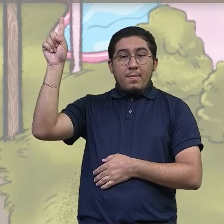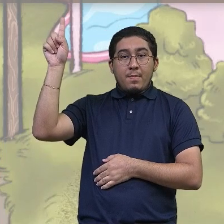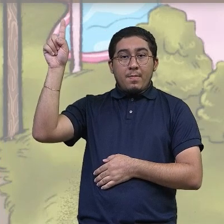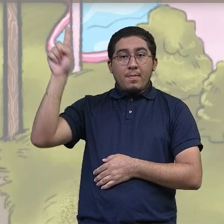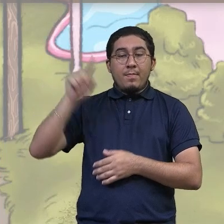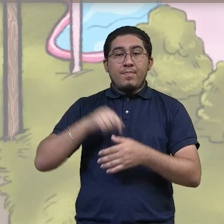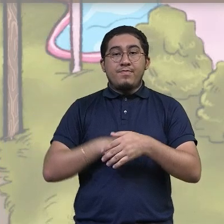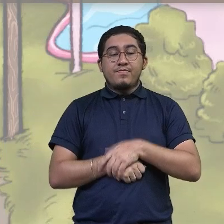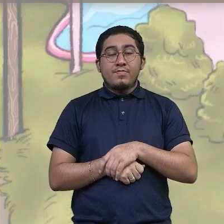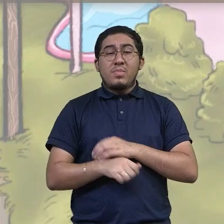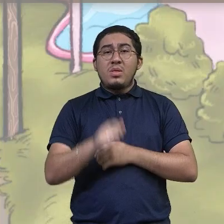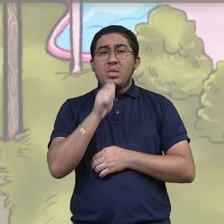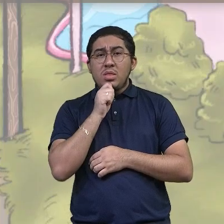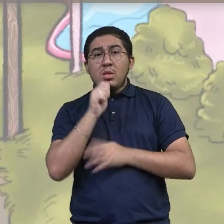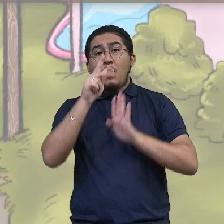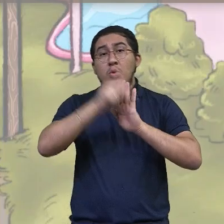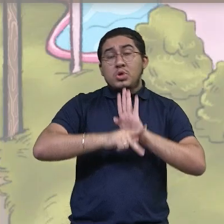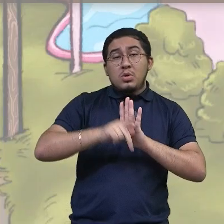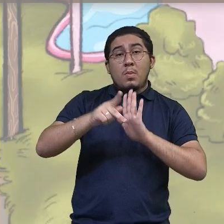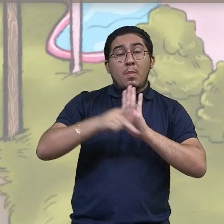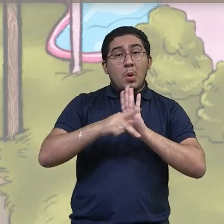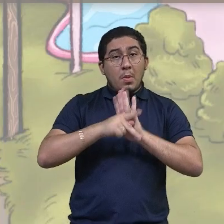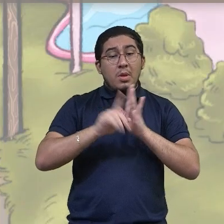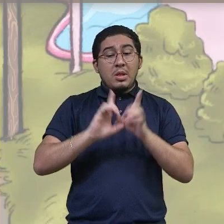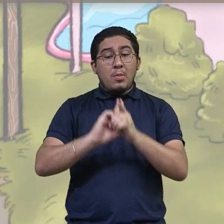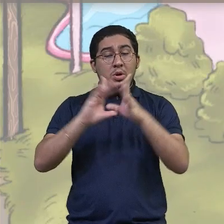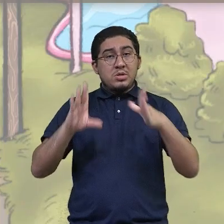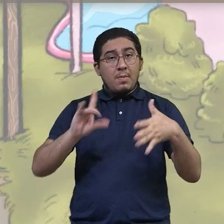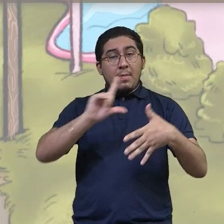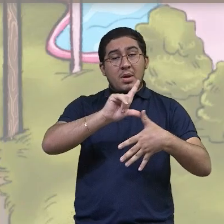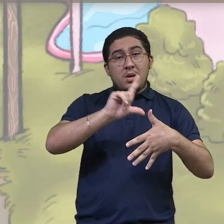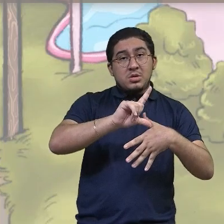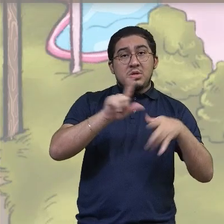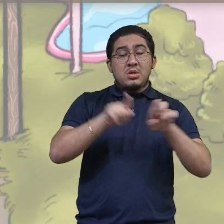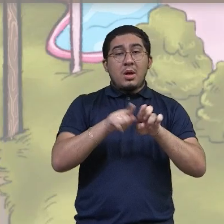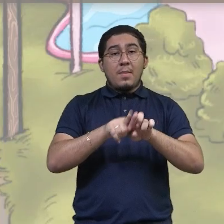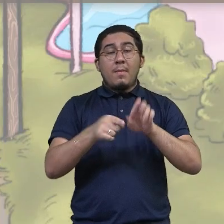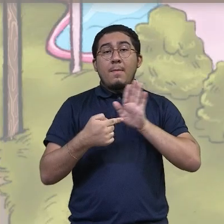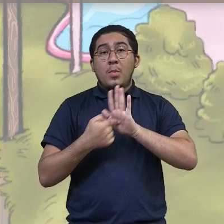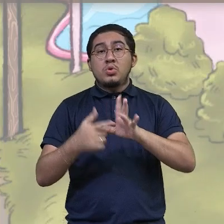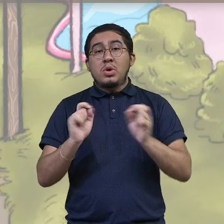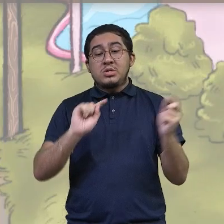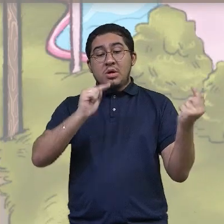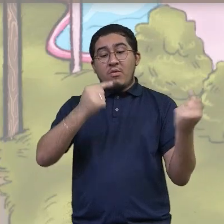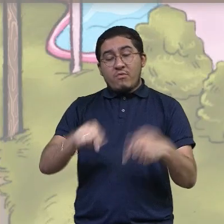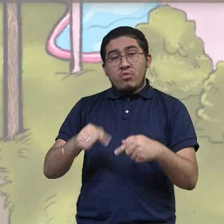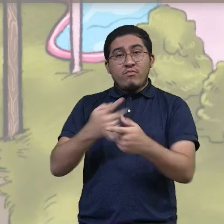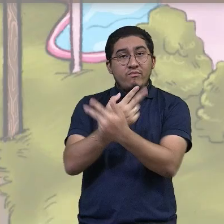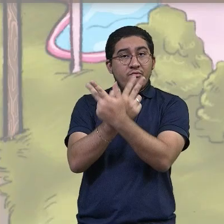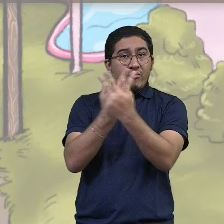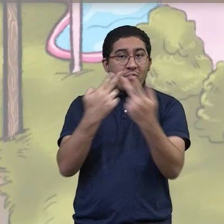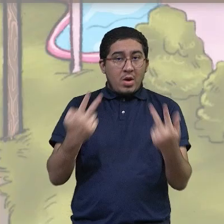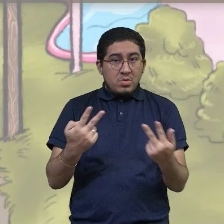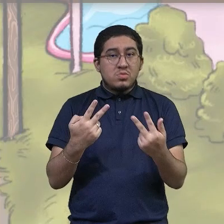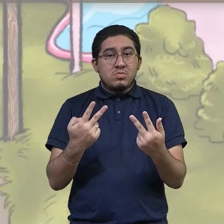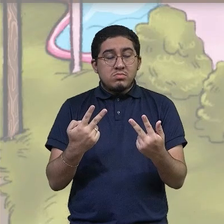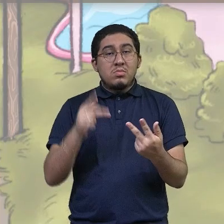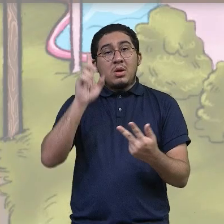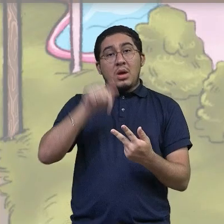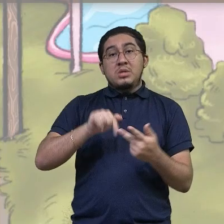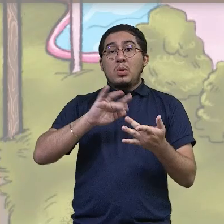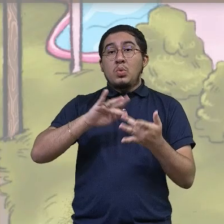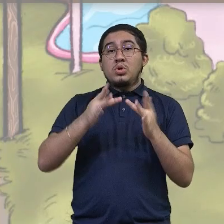No entanto, o projeto democrático da América Latina oferta desafios contemporâneos significativos, que é justamente essa